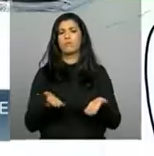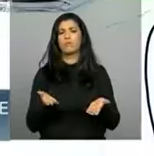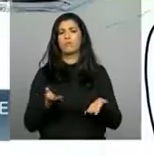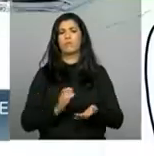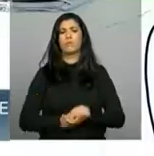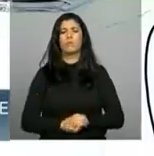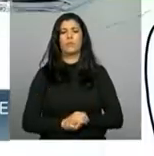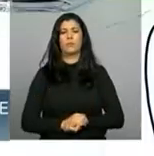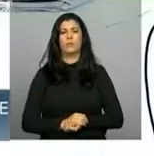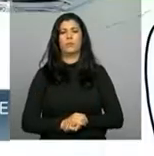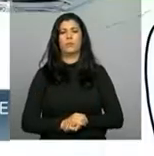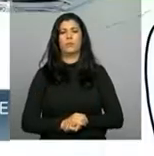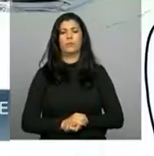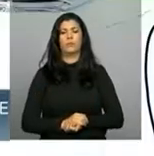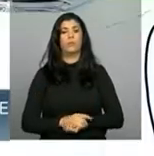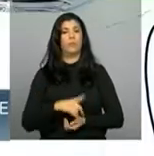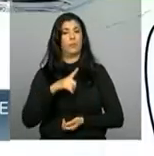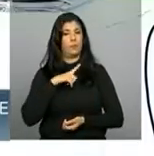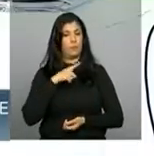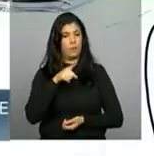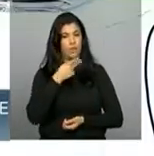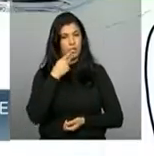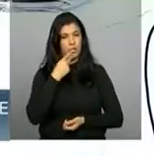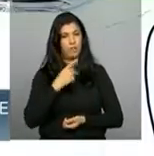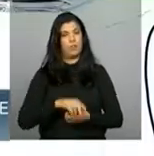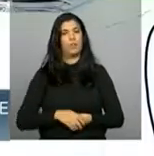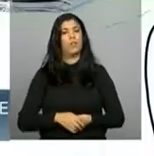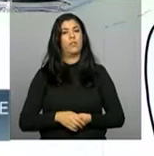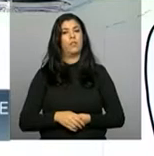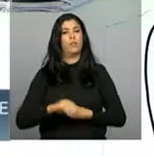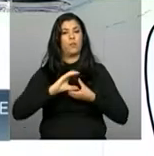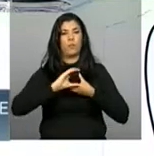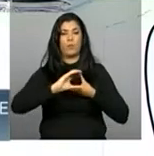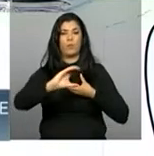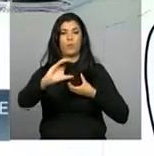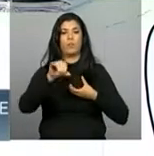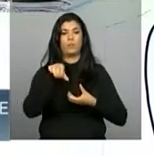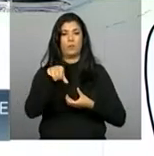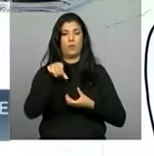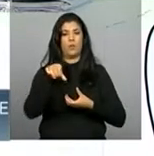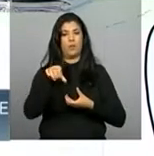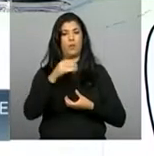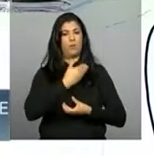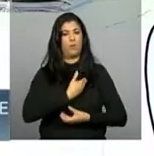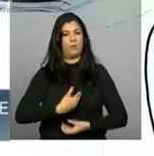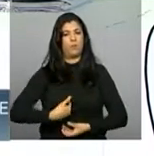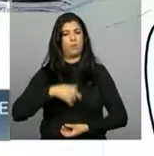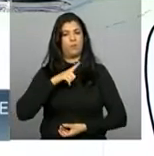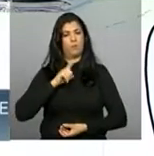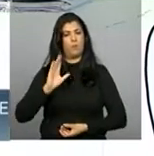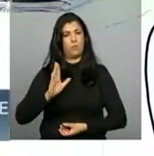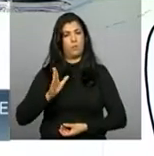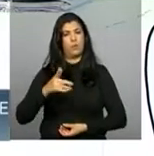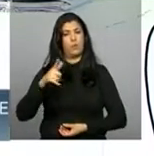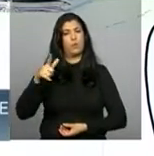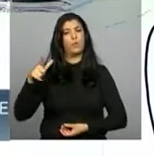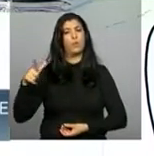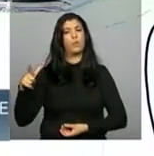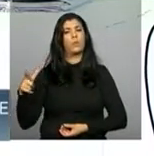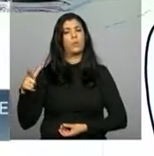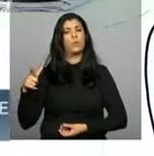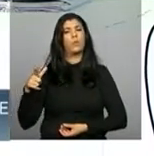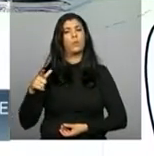a lembrança que o governador setor tem outras o governador eu acho que tem um outro em